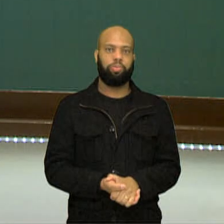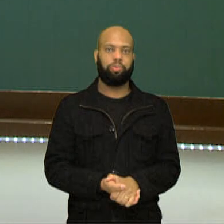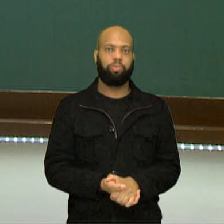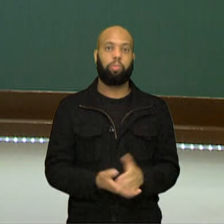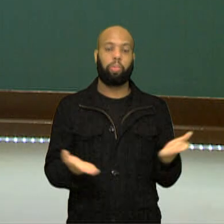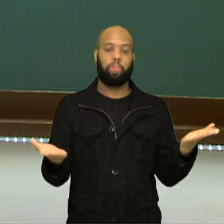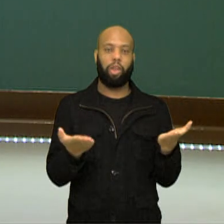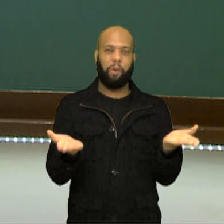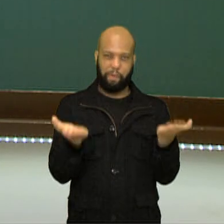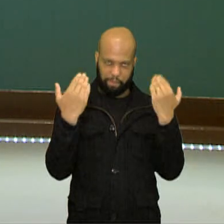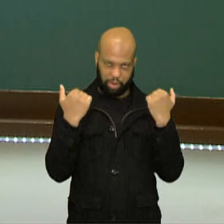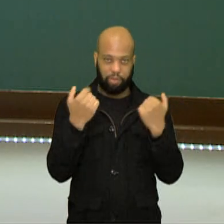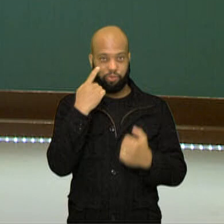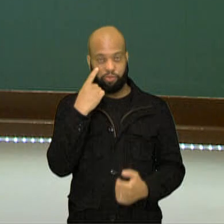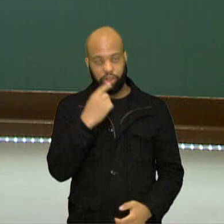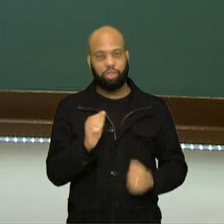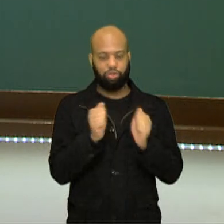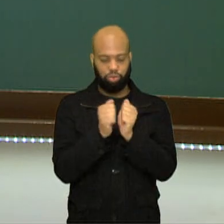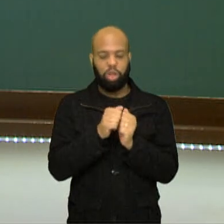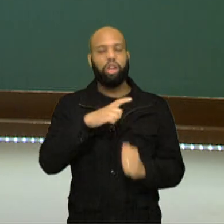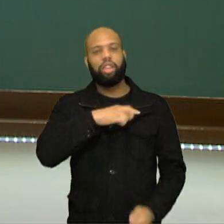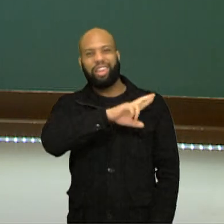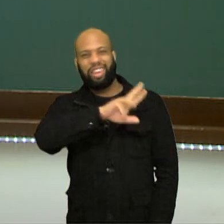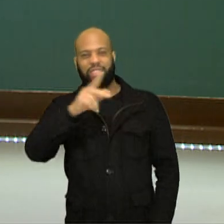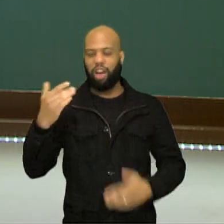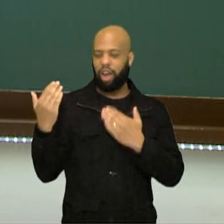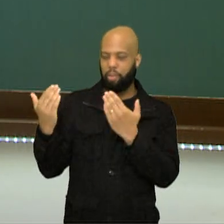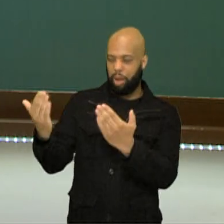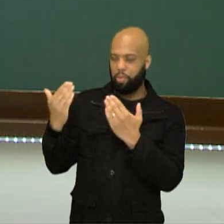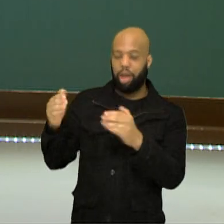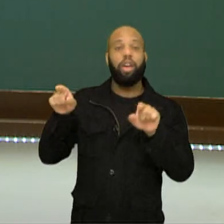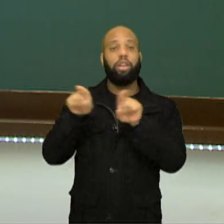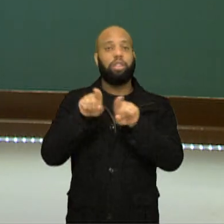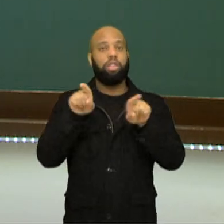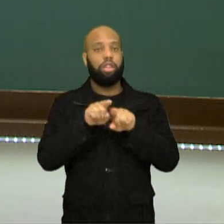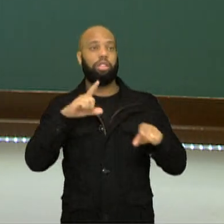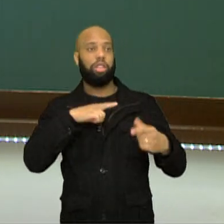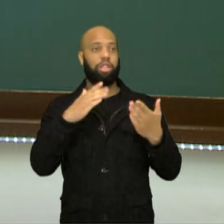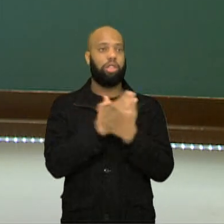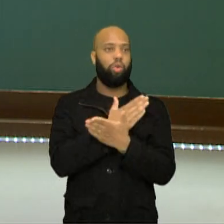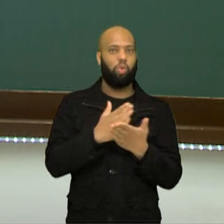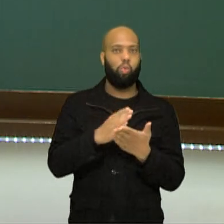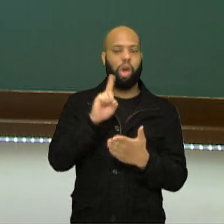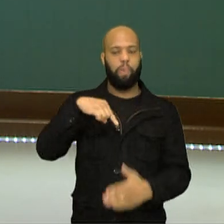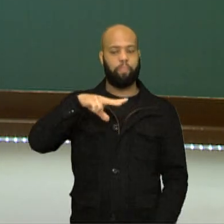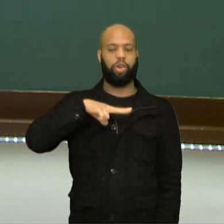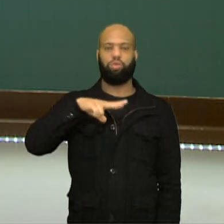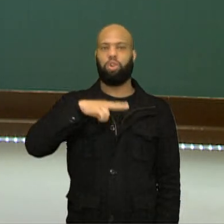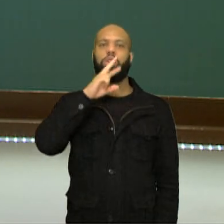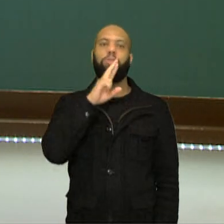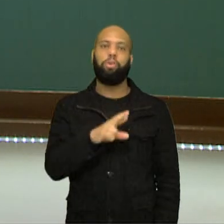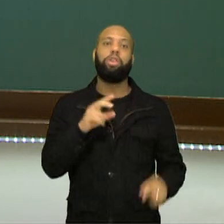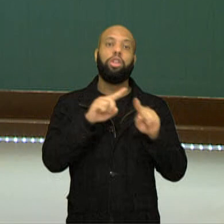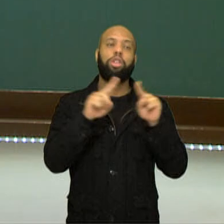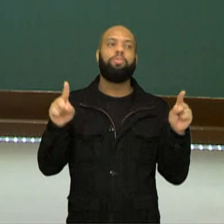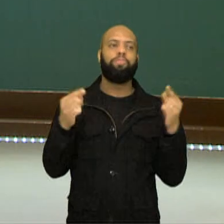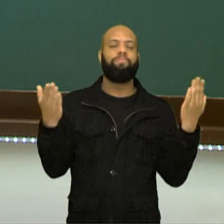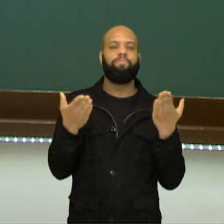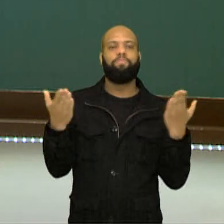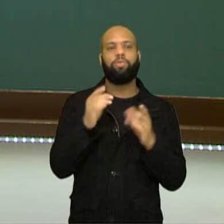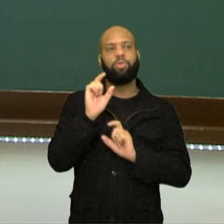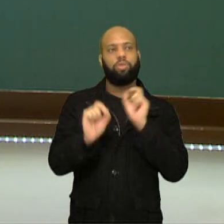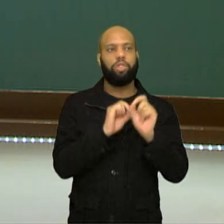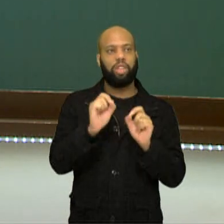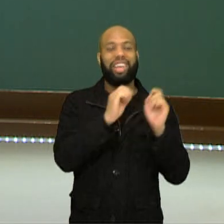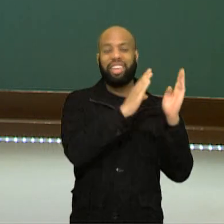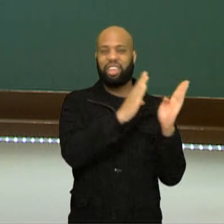Vamos juntos, minha gente. Há uma série de questões, algumas inclusive são pessoais, né? Mas a que fase